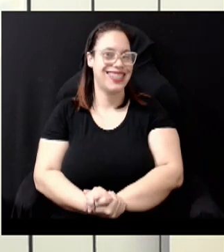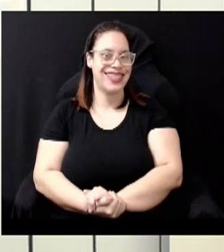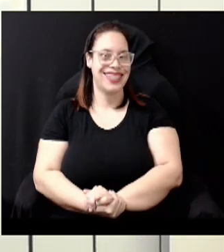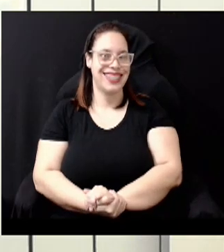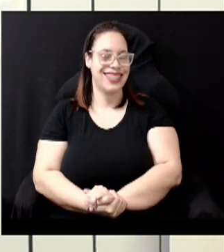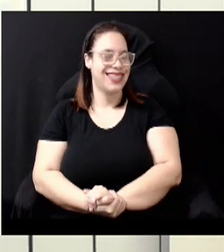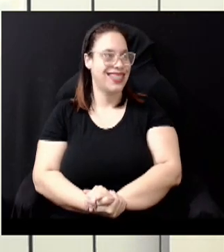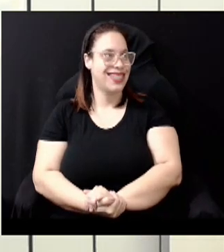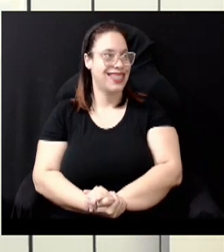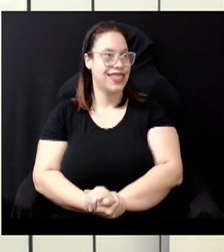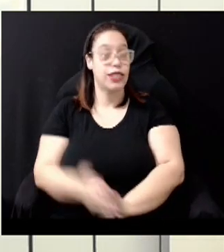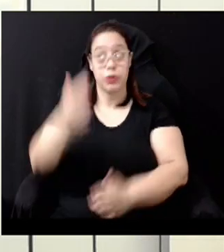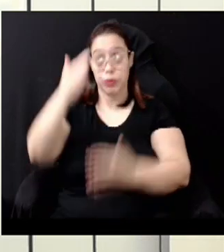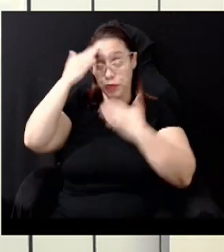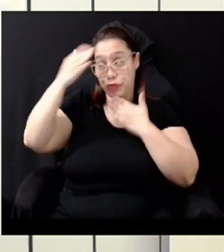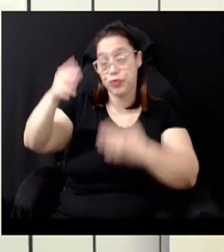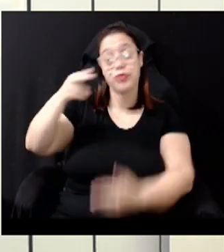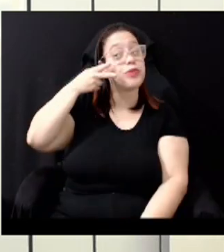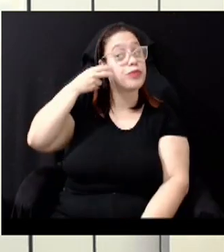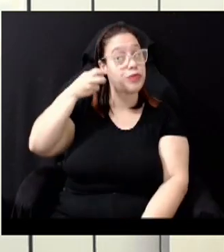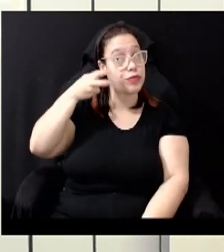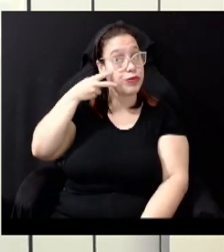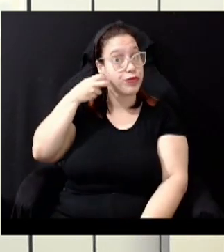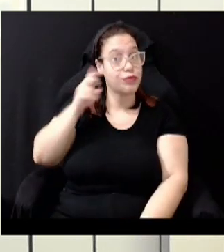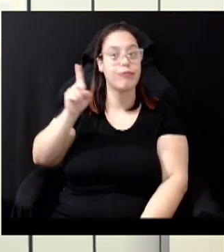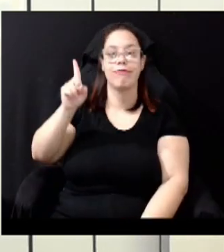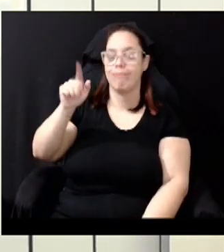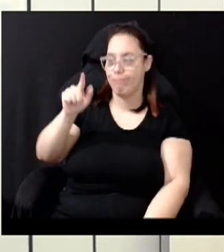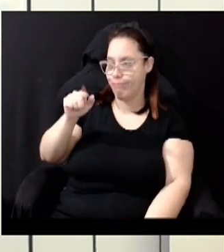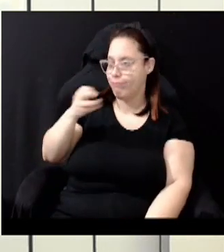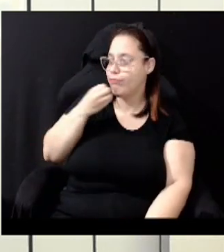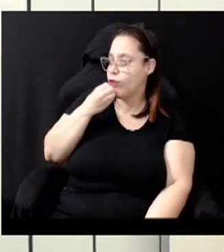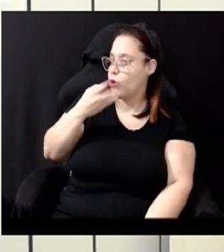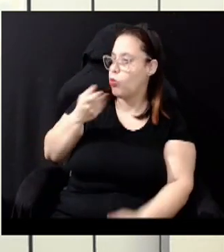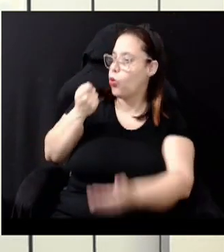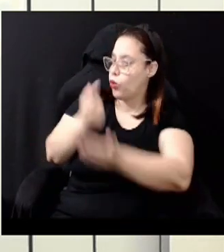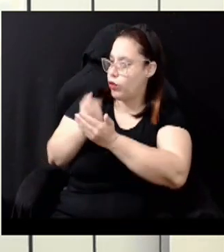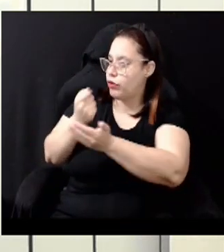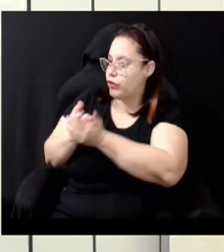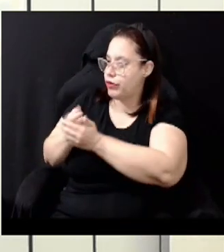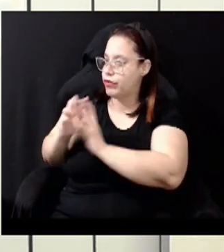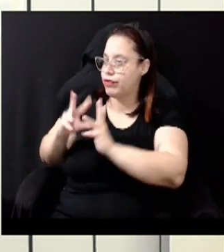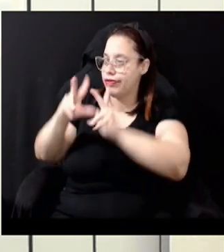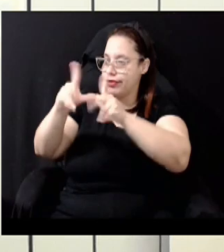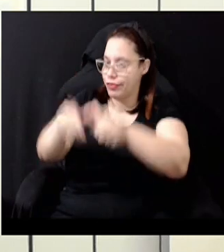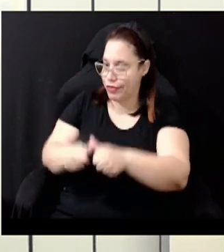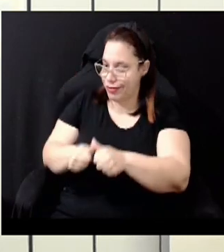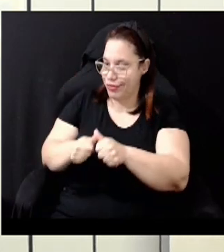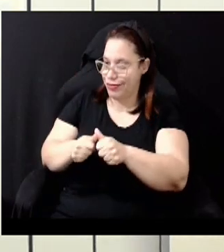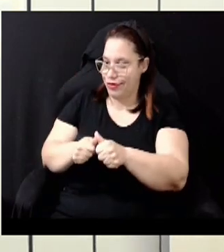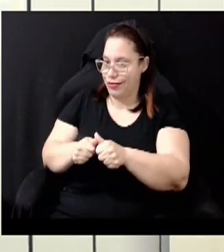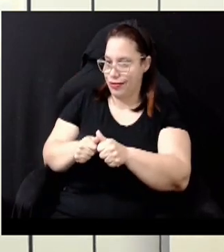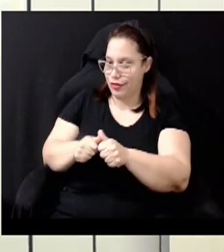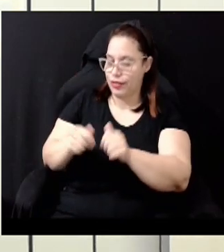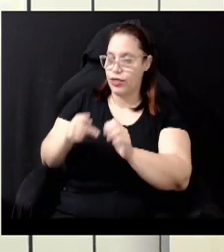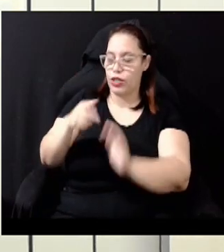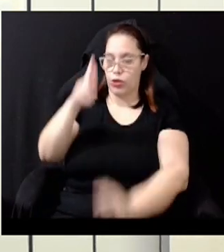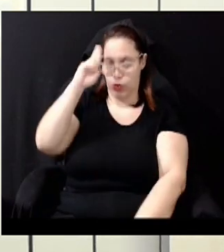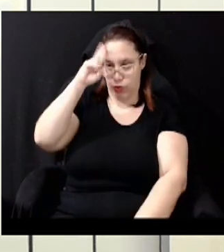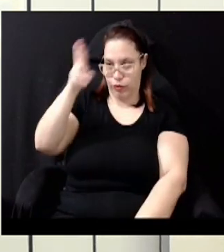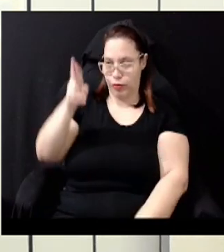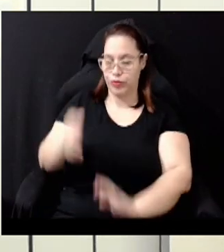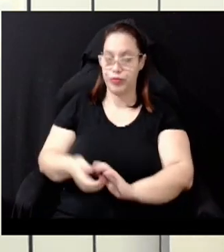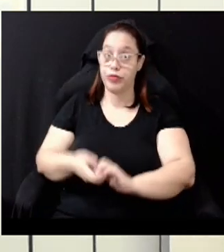Muito obrigado, Rafael Turati aí. Boas vendas aí a todos os proprietários. Bom, a gente